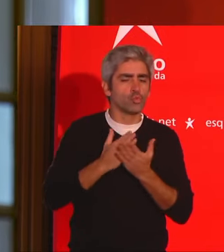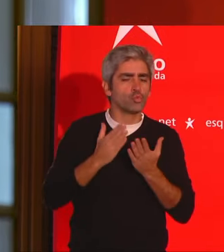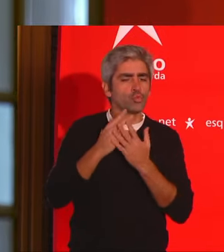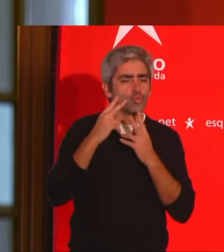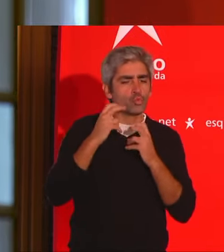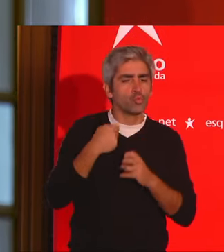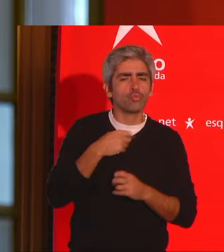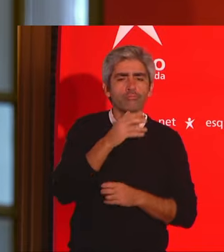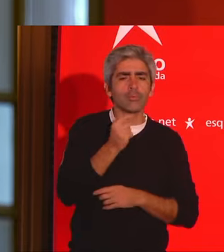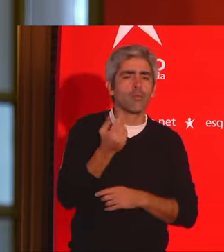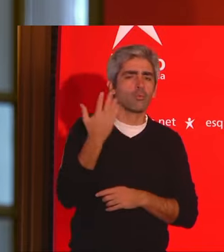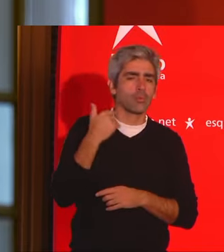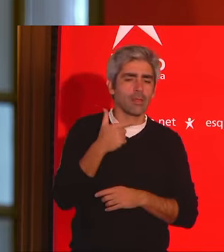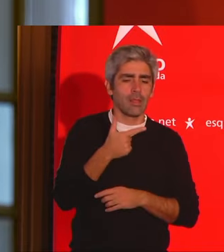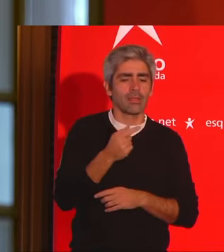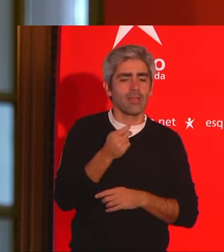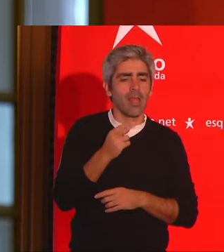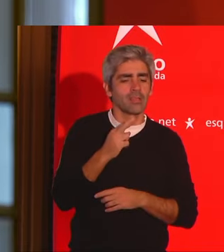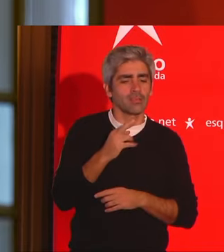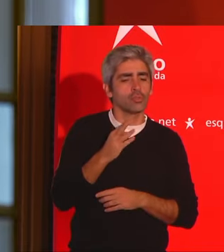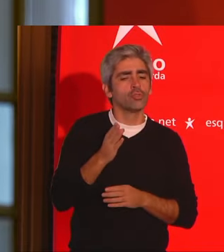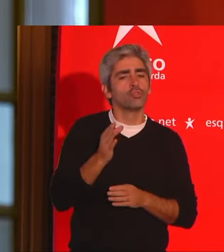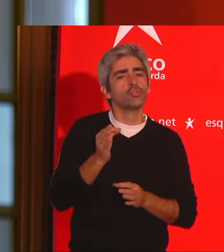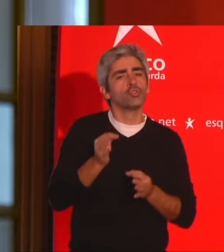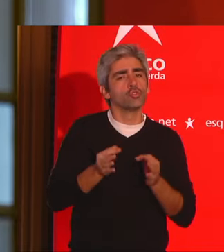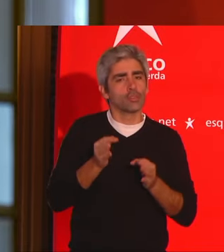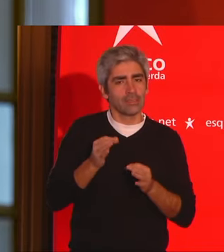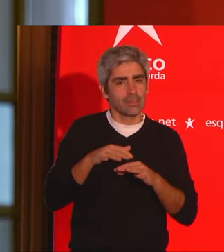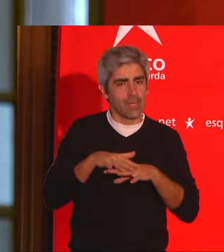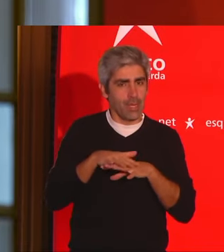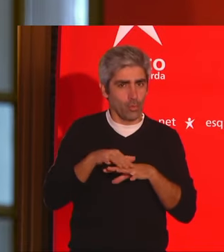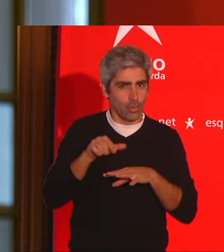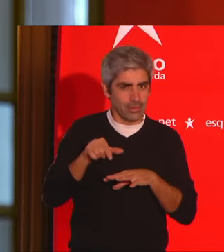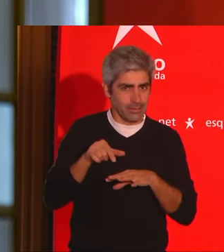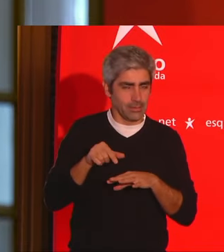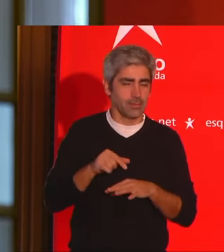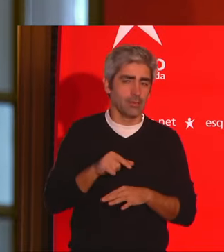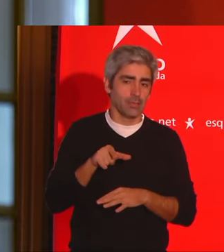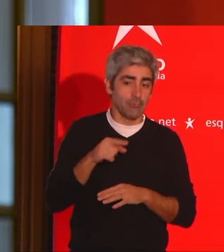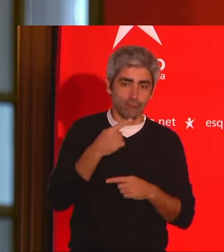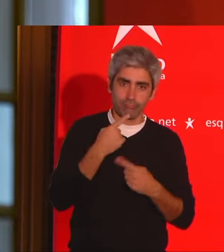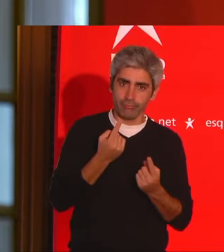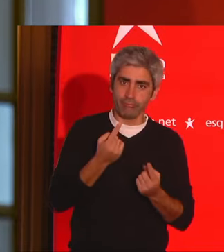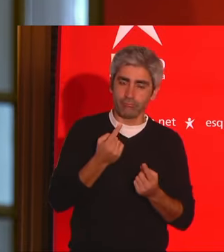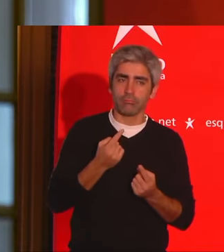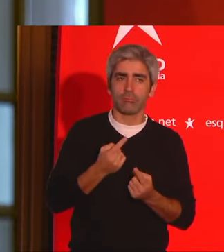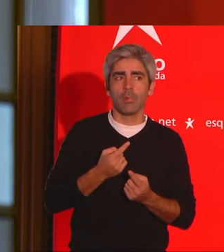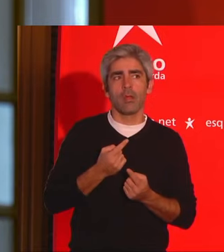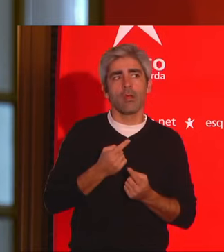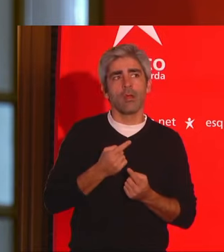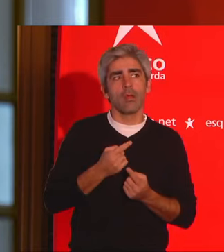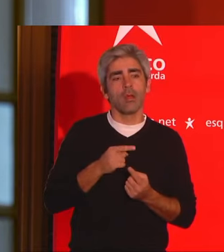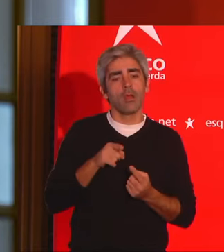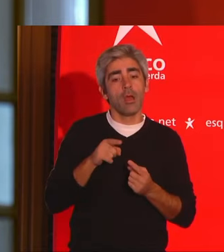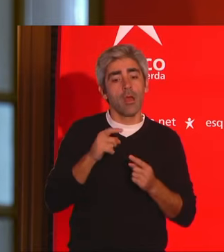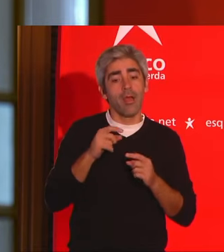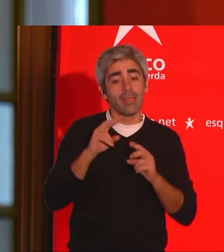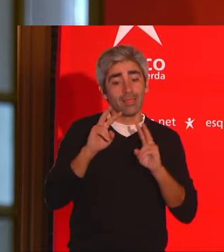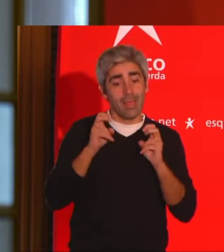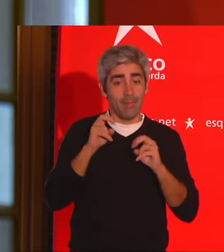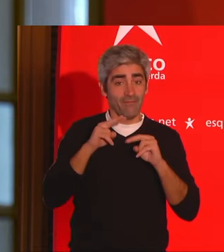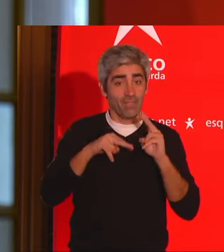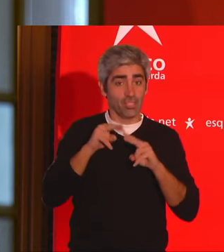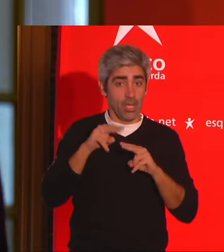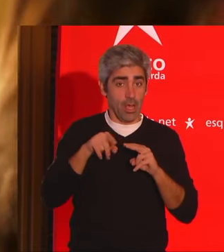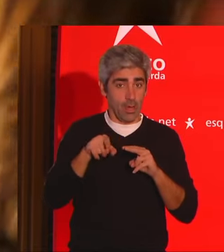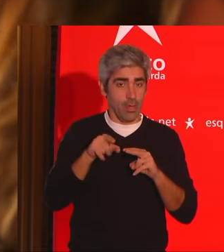vos citei há bocado da Tax Justice Network justamente sublinha que esta questão da fiscalidade não pode